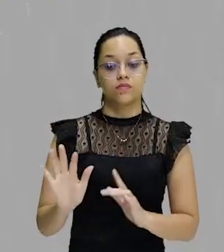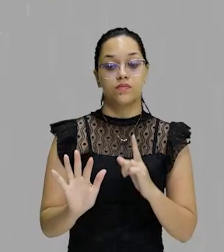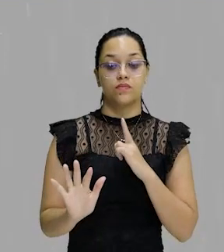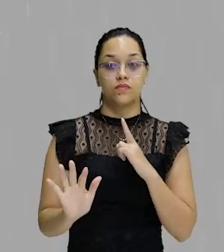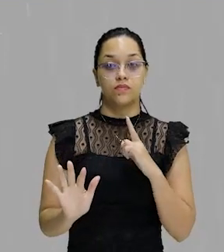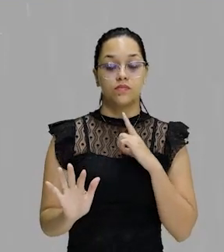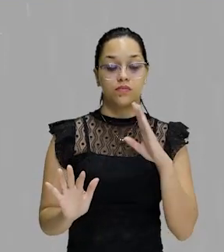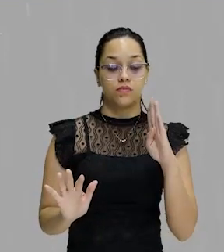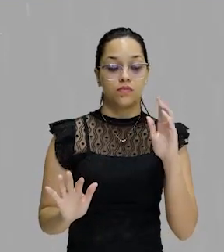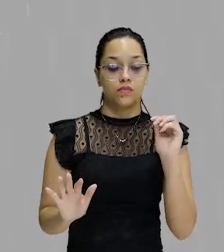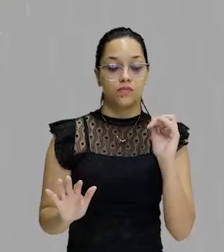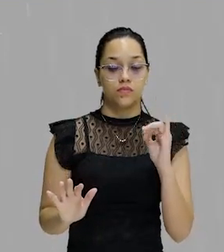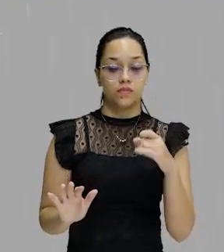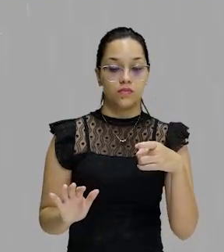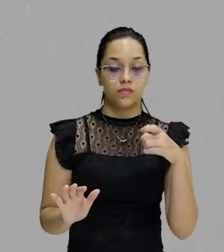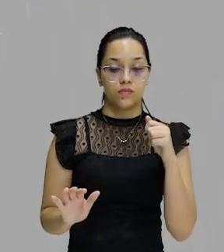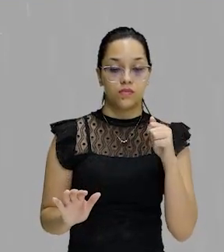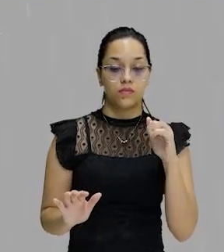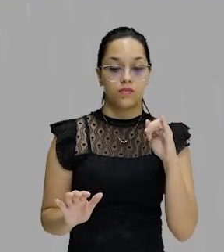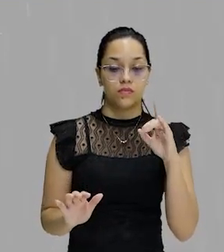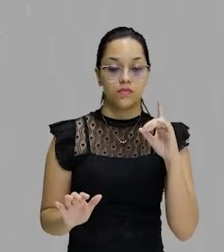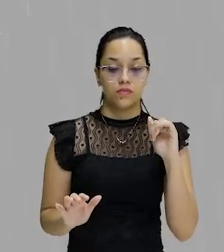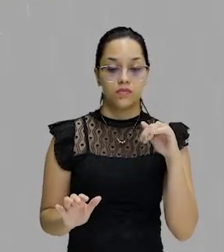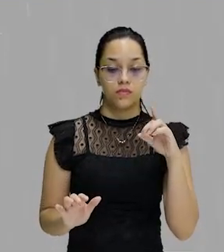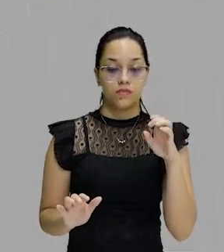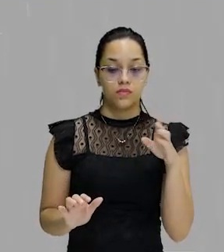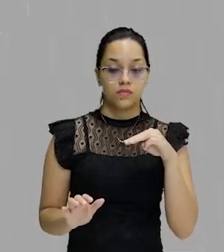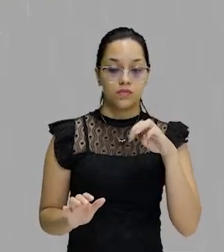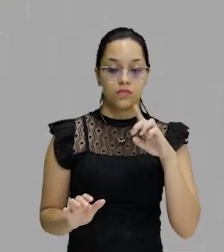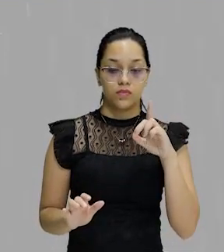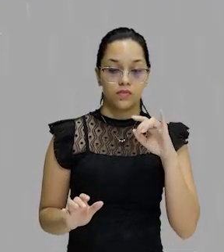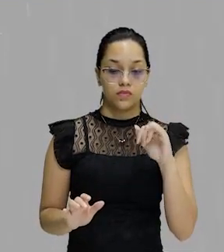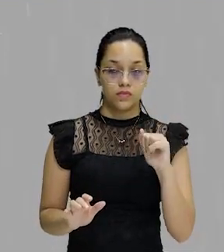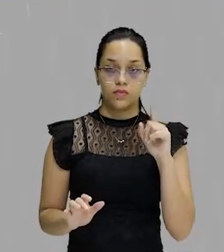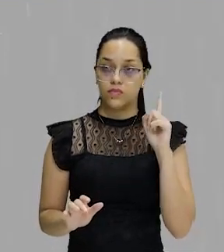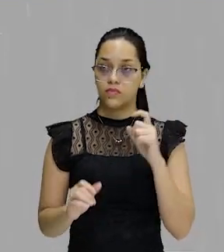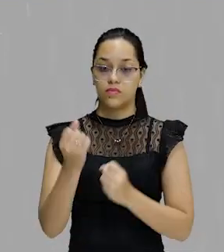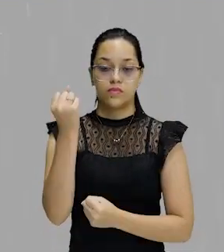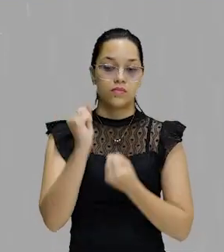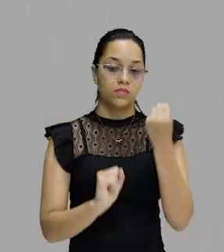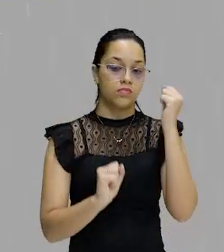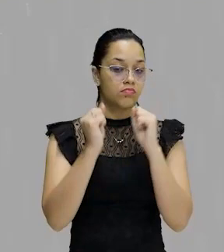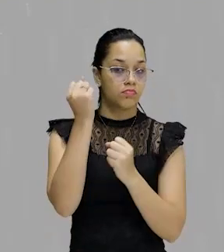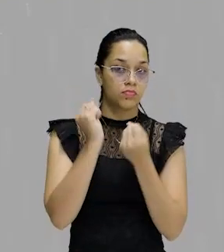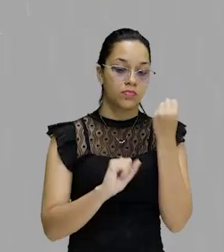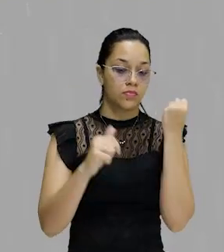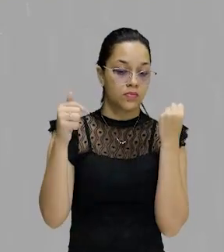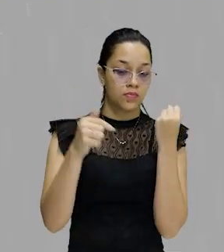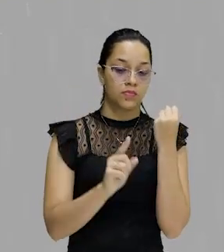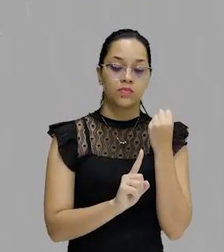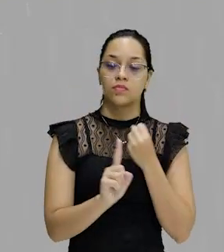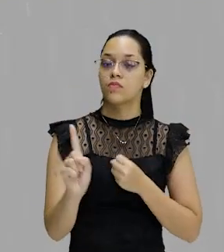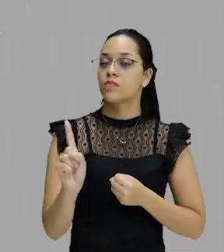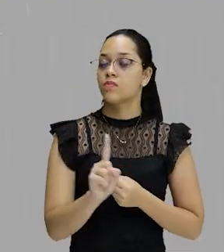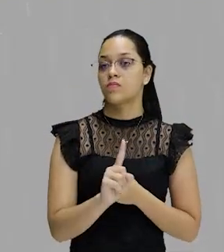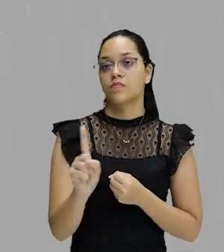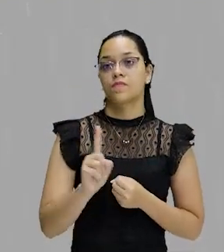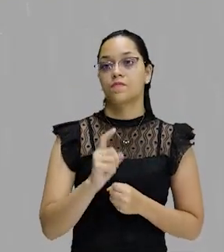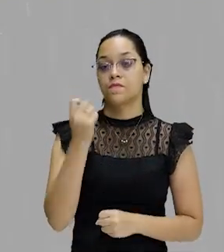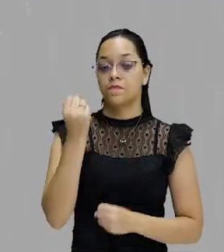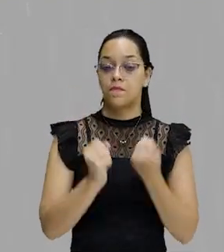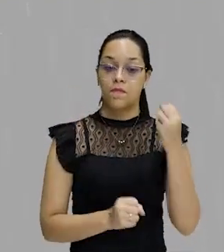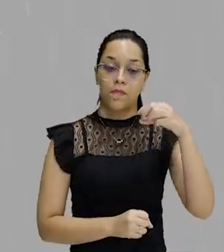Média. E esse termo industrial, que ele se refere aí, não é a indústria maquinofatureira. A